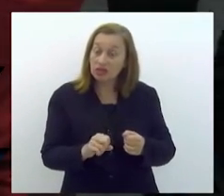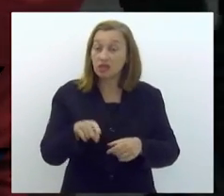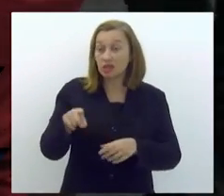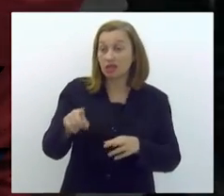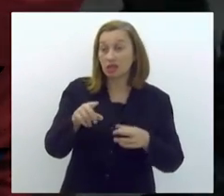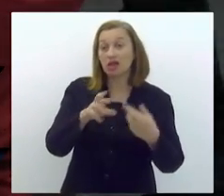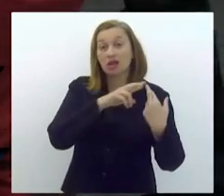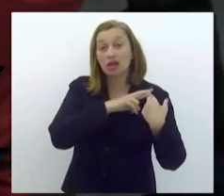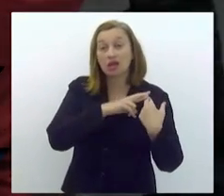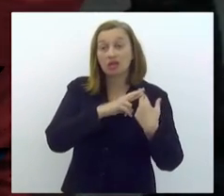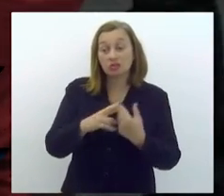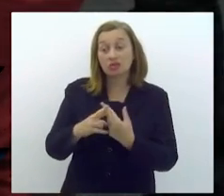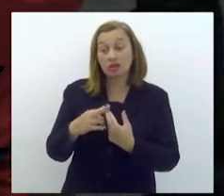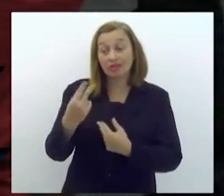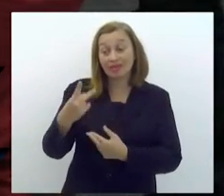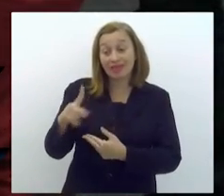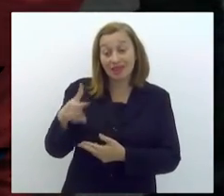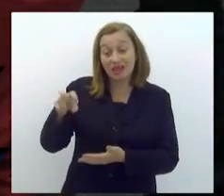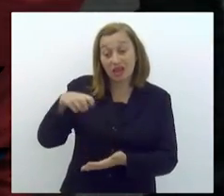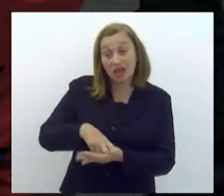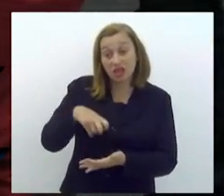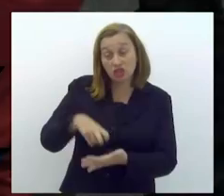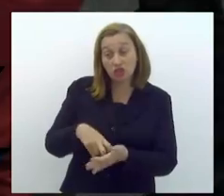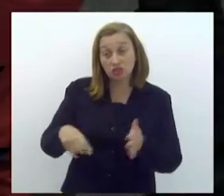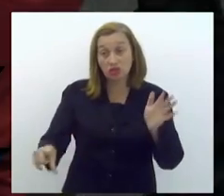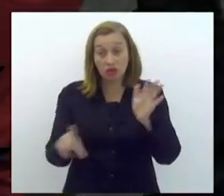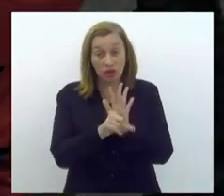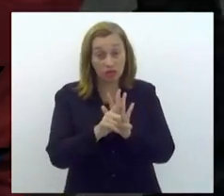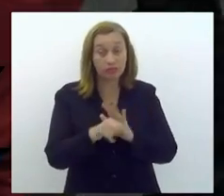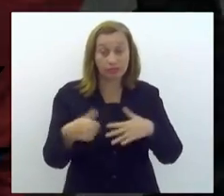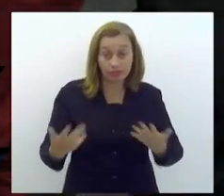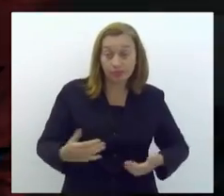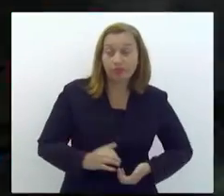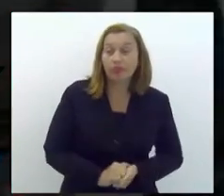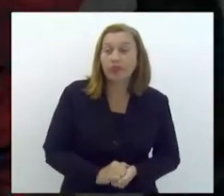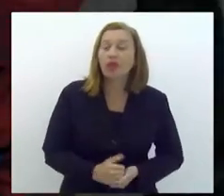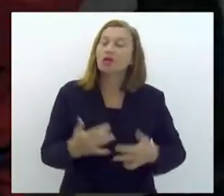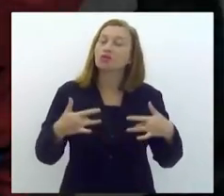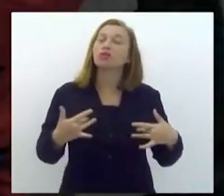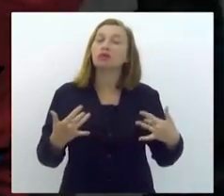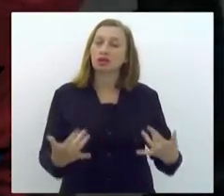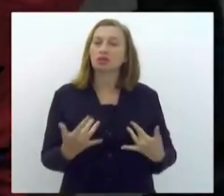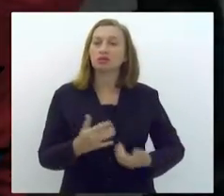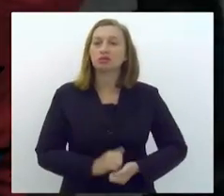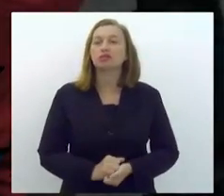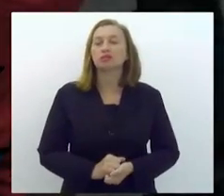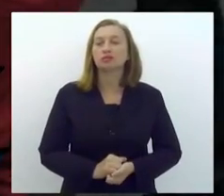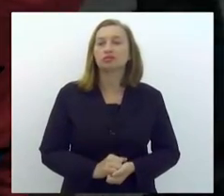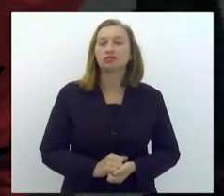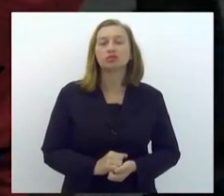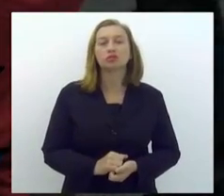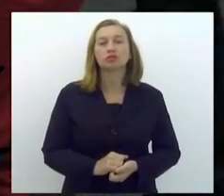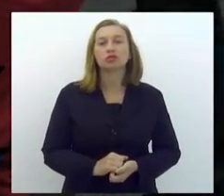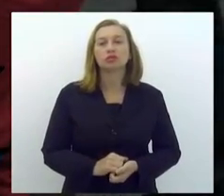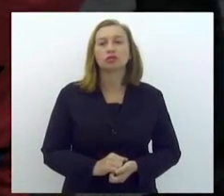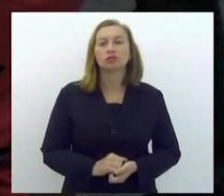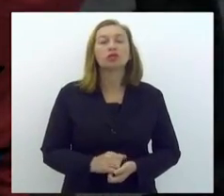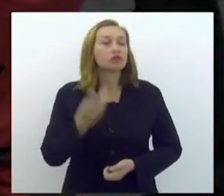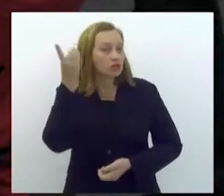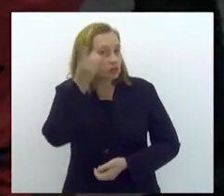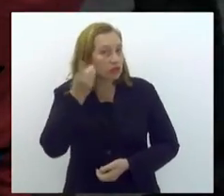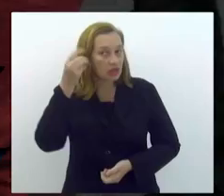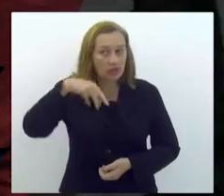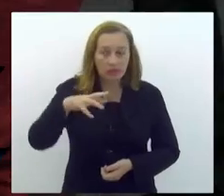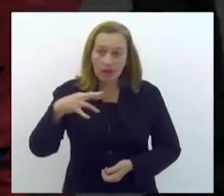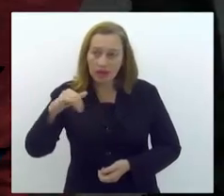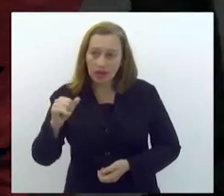responsabilidades responsabilizados de acordo com a lei nos solidarizamos integralmente deputada